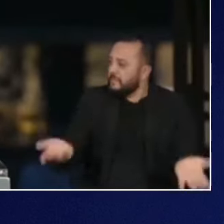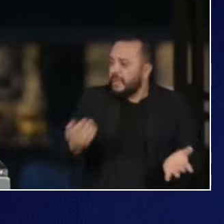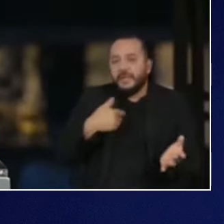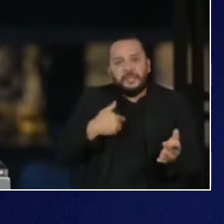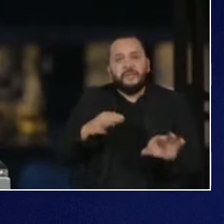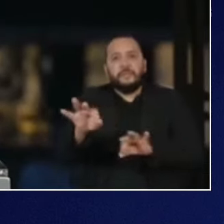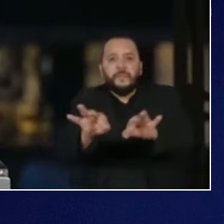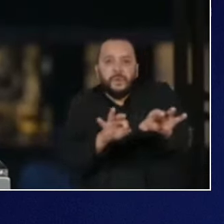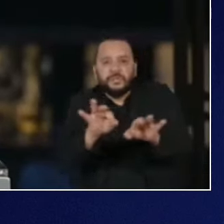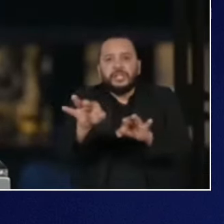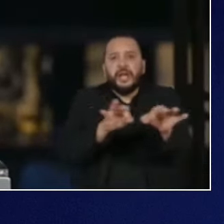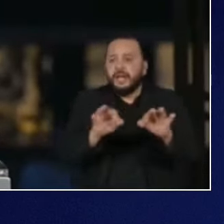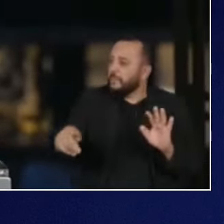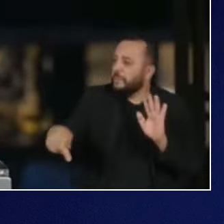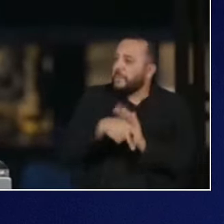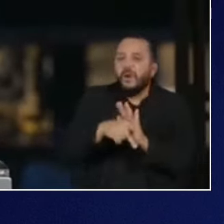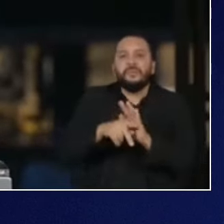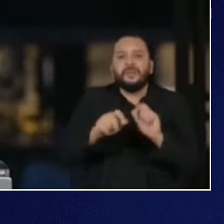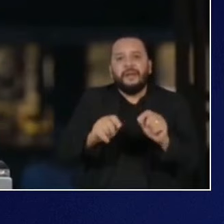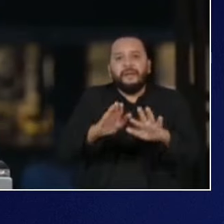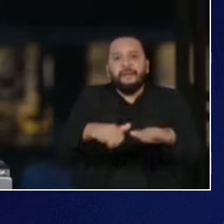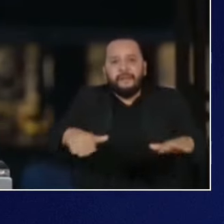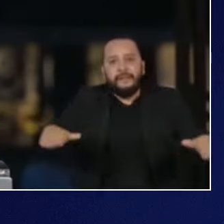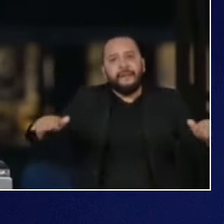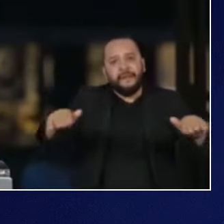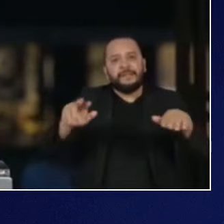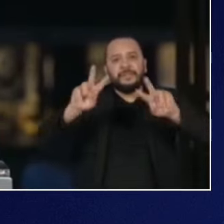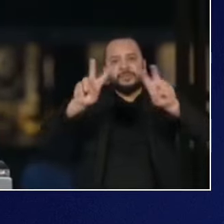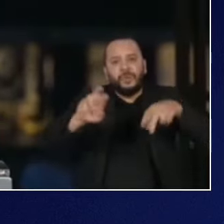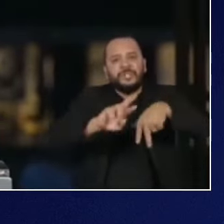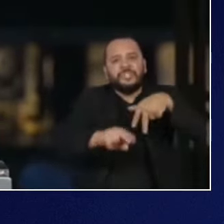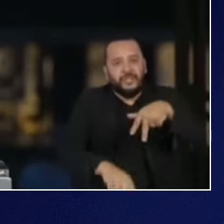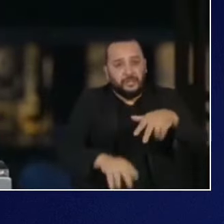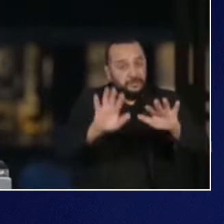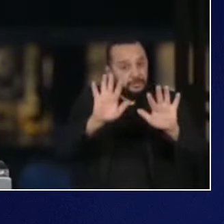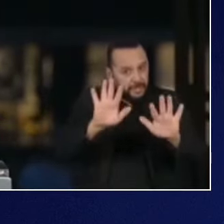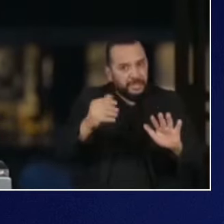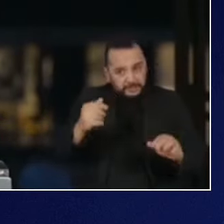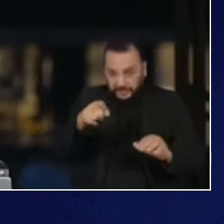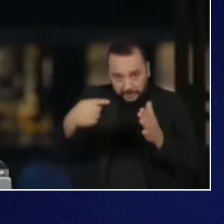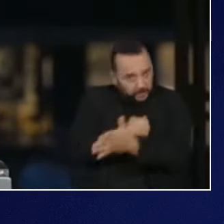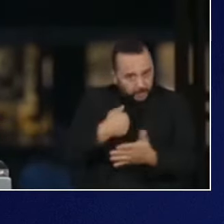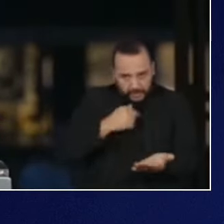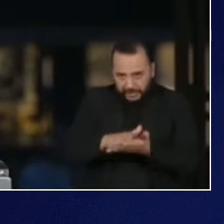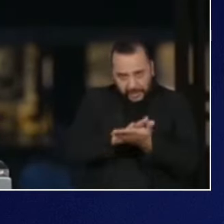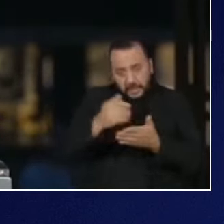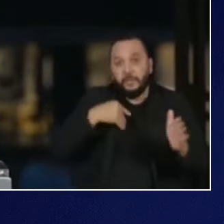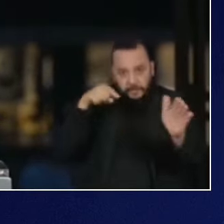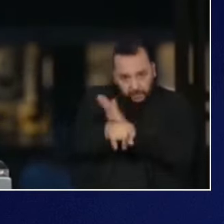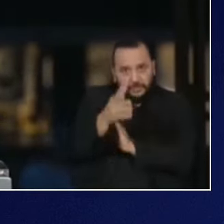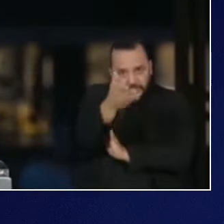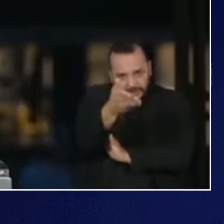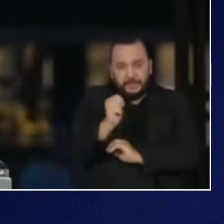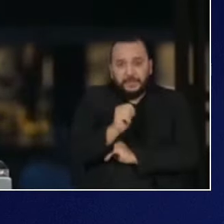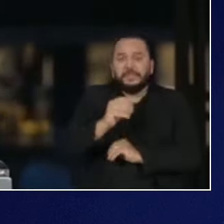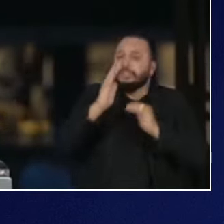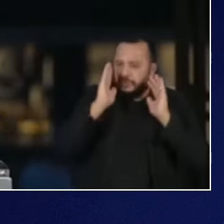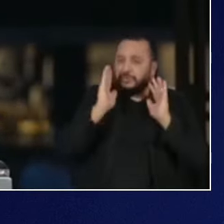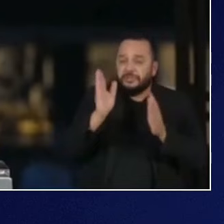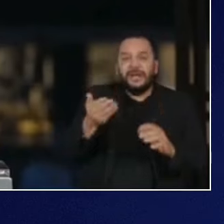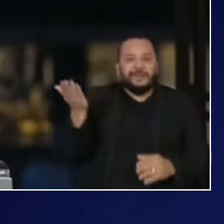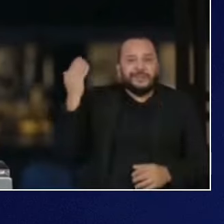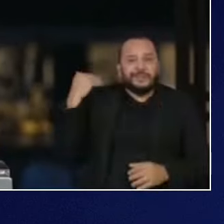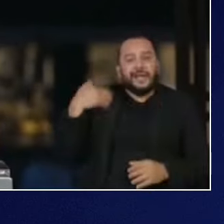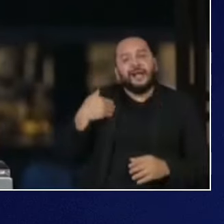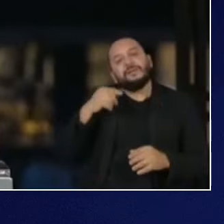Marsal eu tenho agora uma pergunta para você muito simples Eu fui a primeira a te defender quando caíram as suas redes